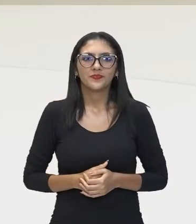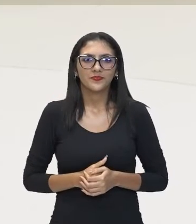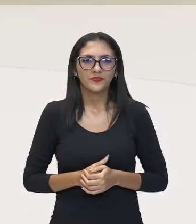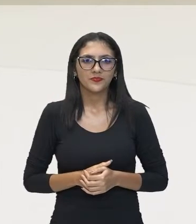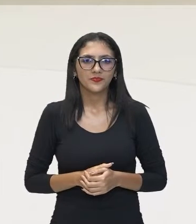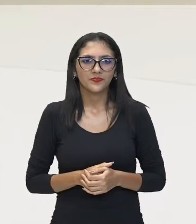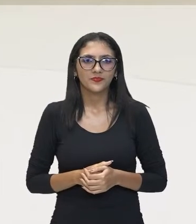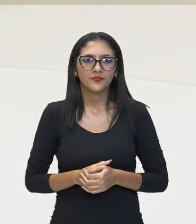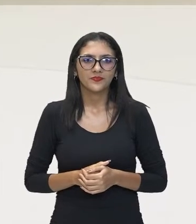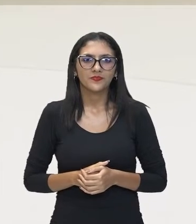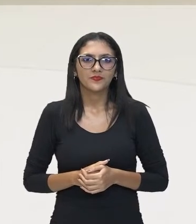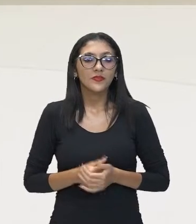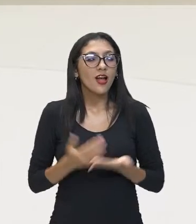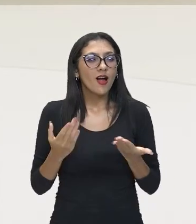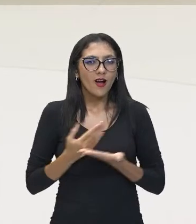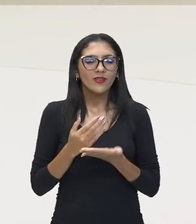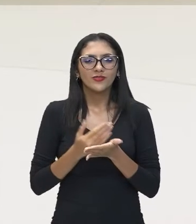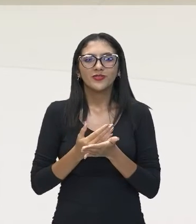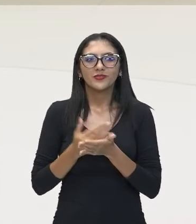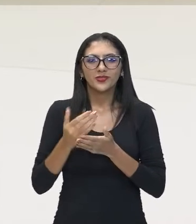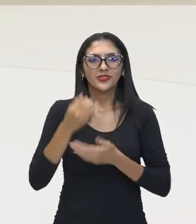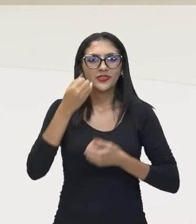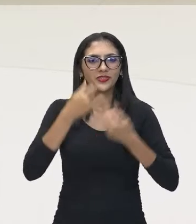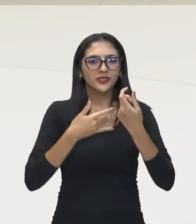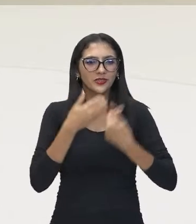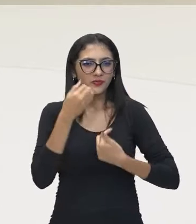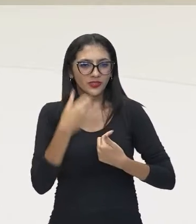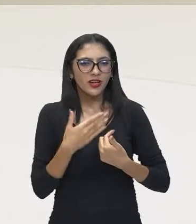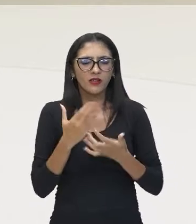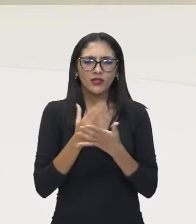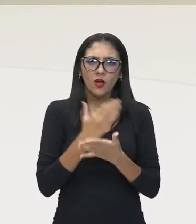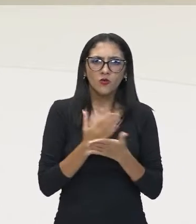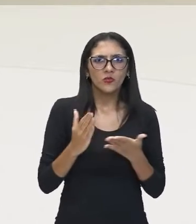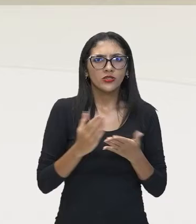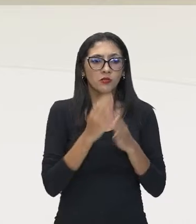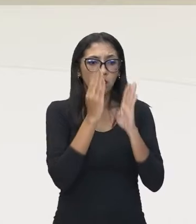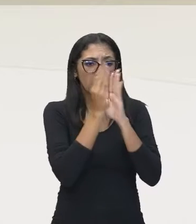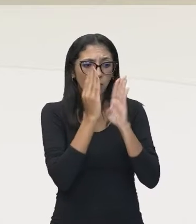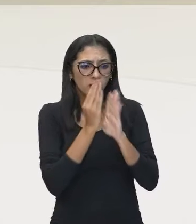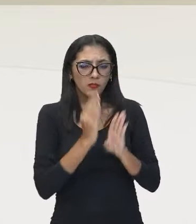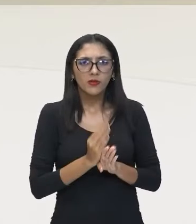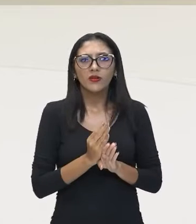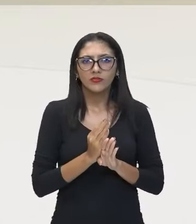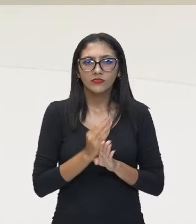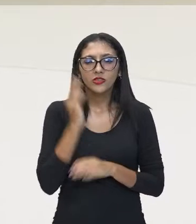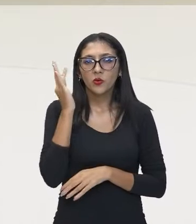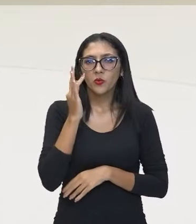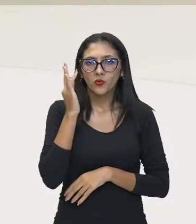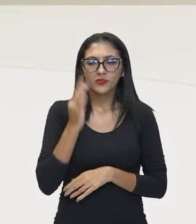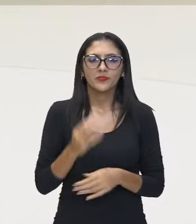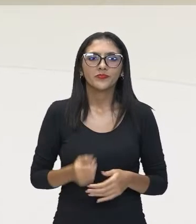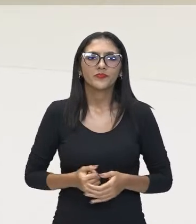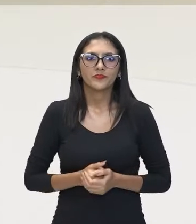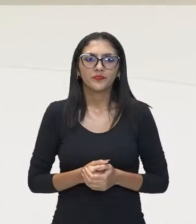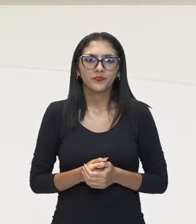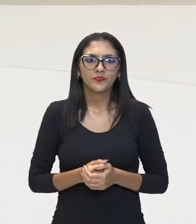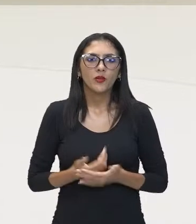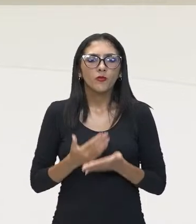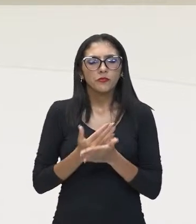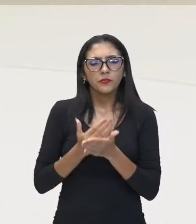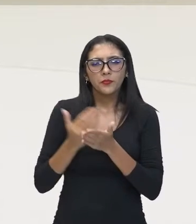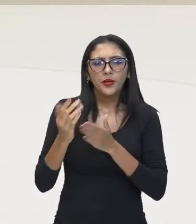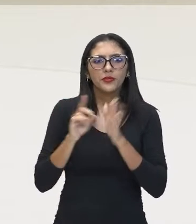Bom, agora a gente vai começar a falar um pouquinho, né, sobre as descobertas da Marie. Então, no início das suas pesquisas,